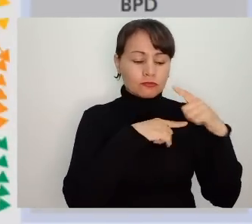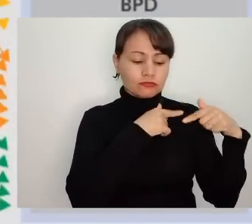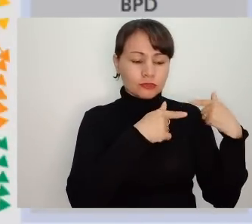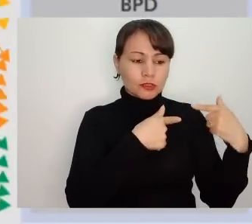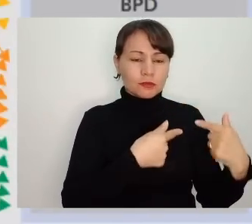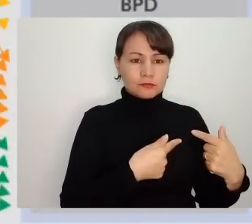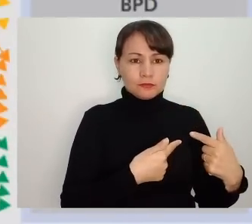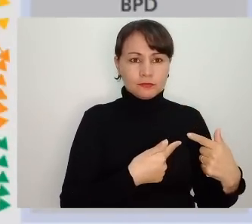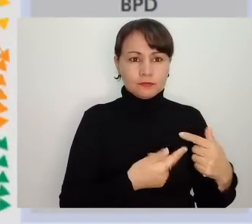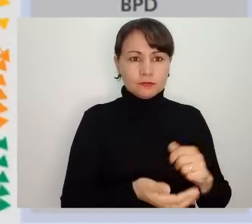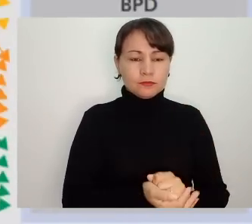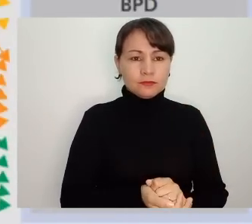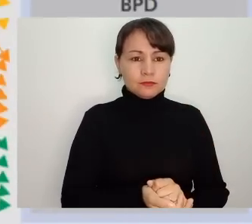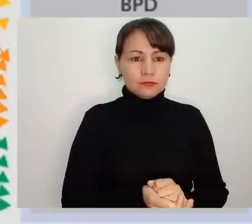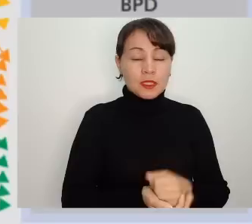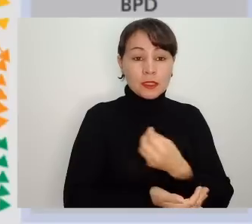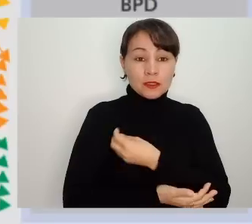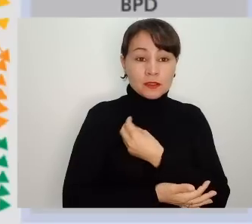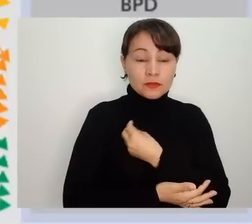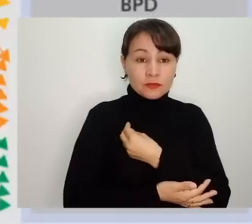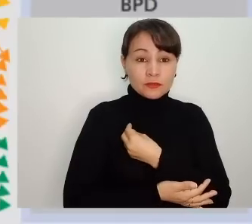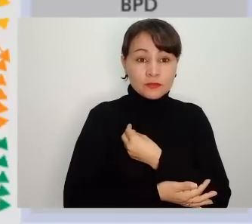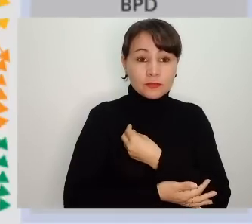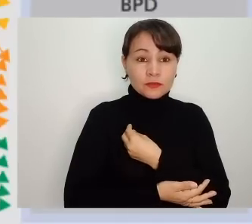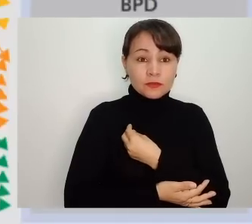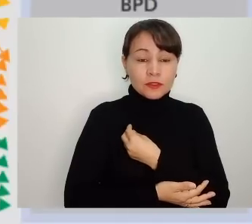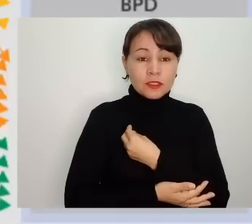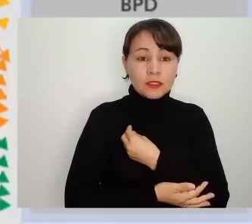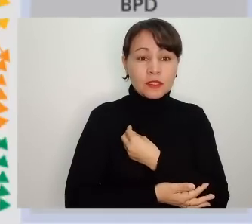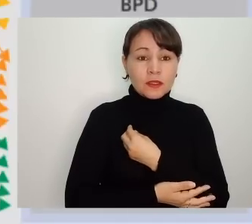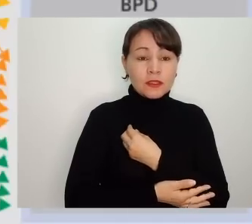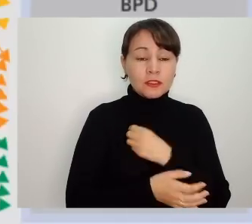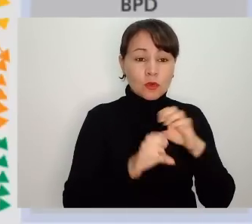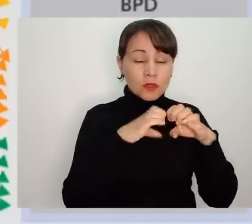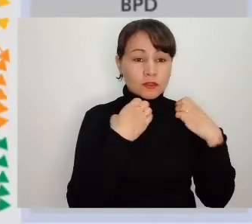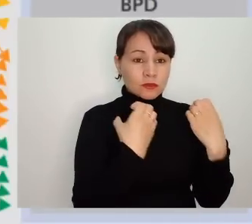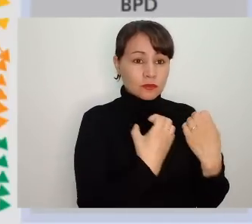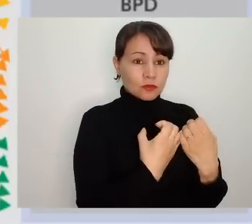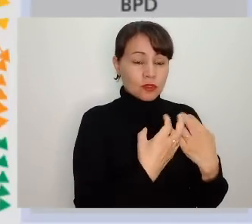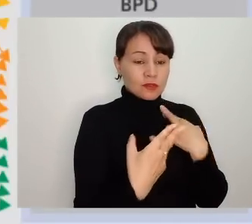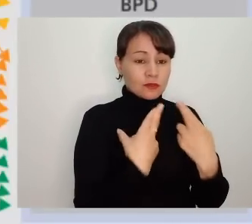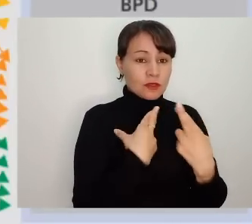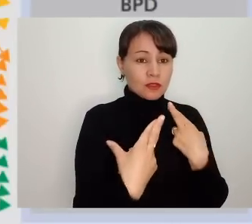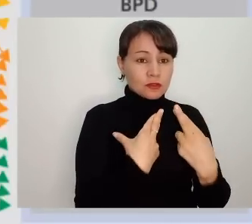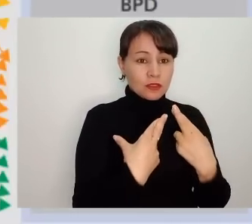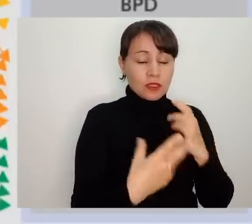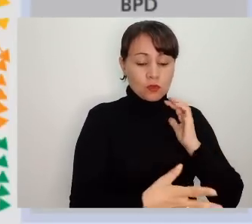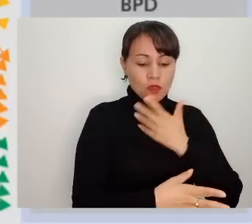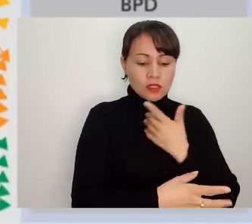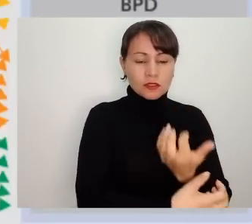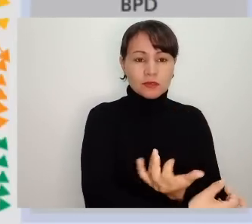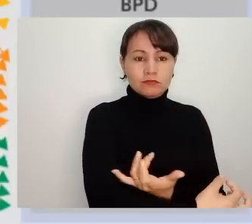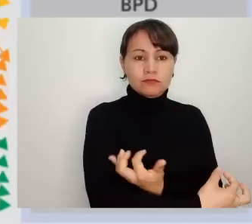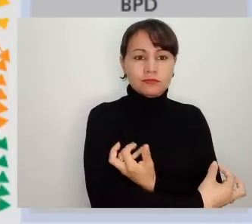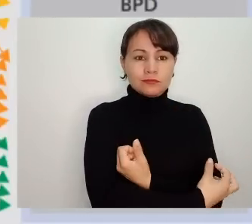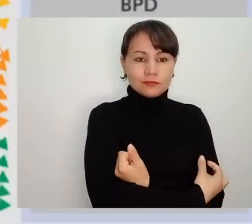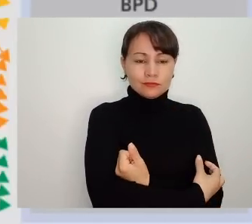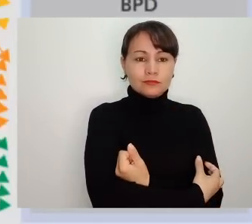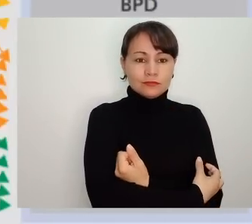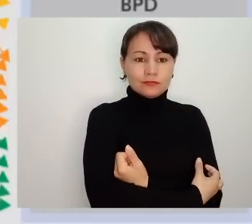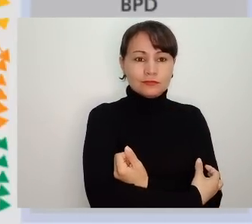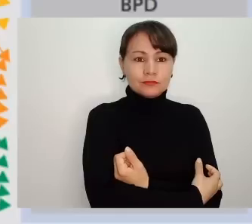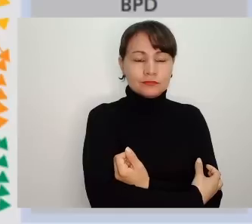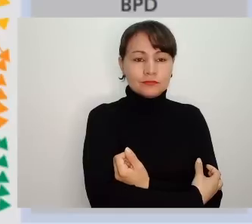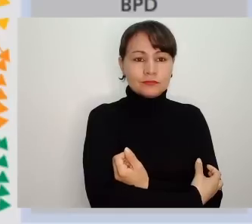expressão gênica. Na amígdala são estruturas que estão relacionadas com as nossas